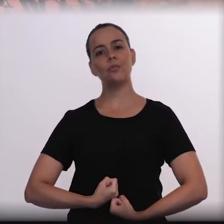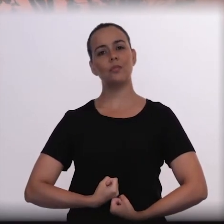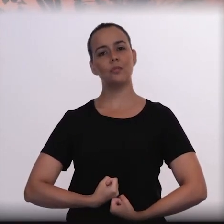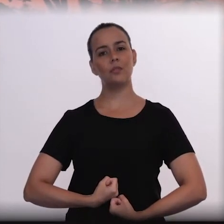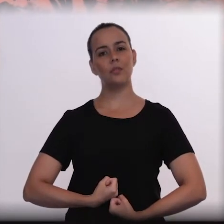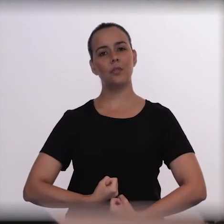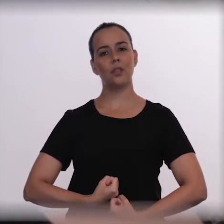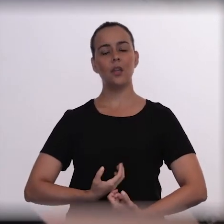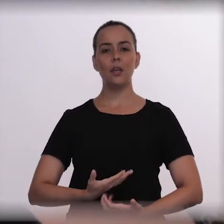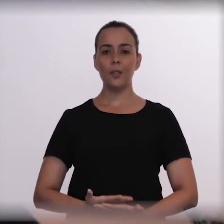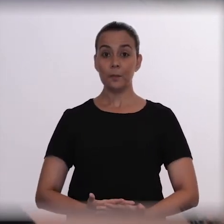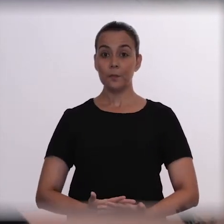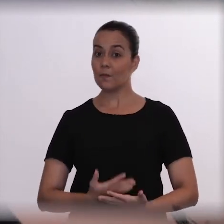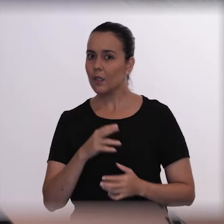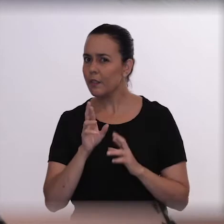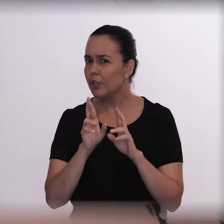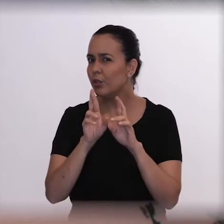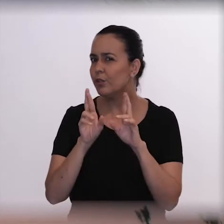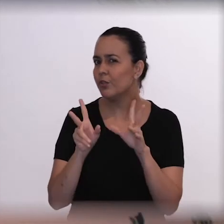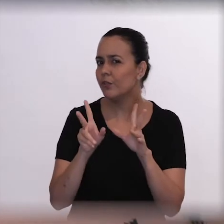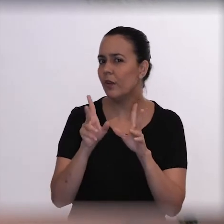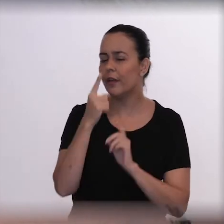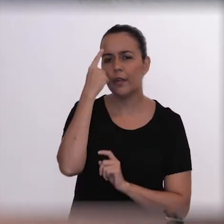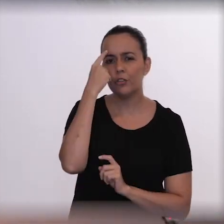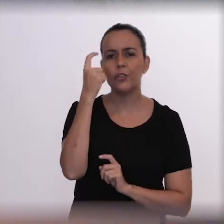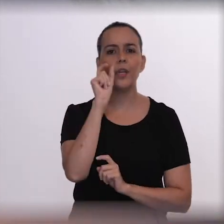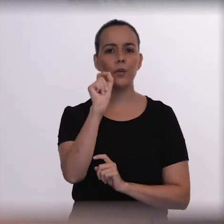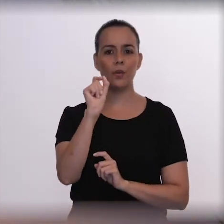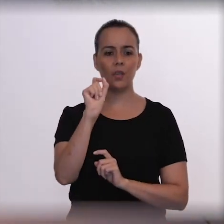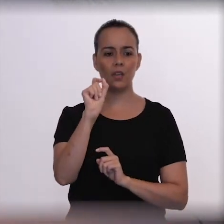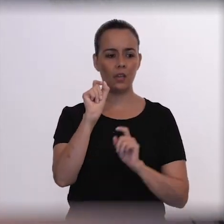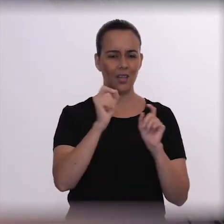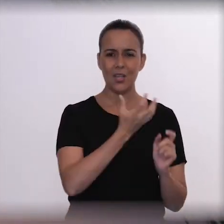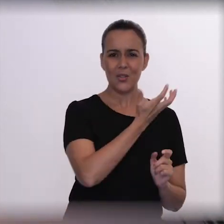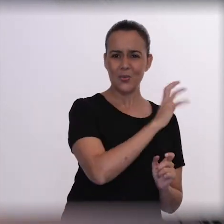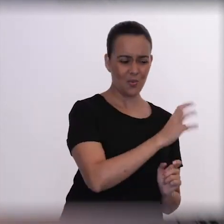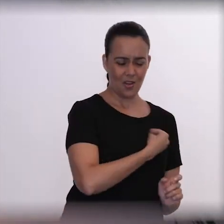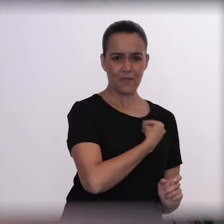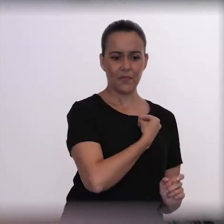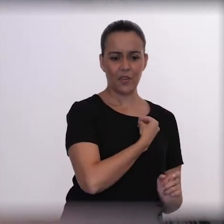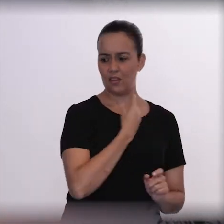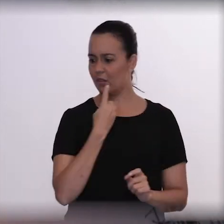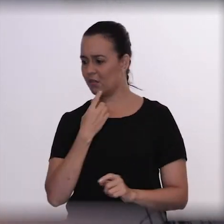É diferente, né? É a ideia da não querer viver para querer se matar, né?